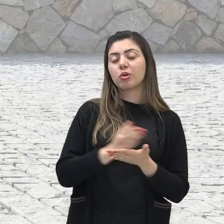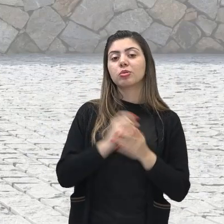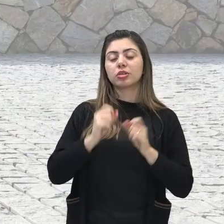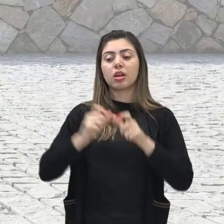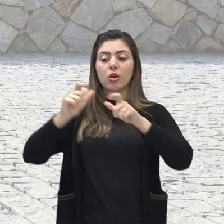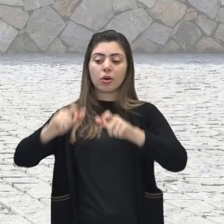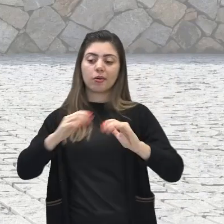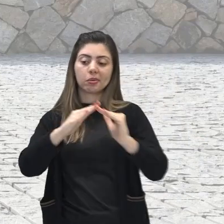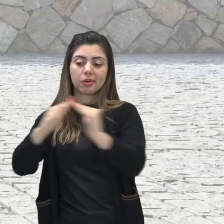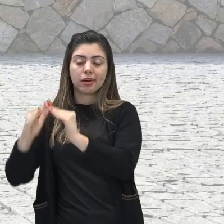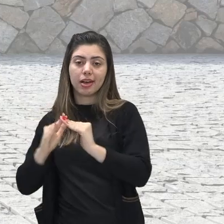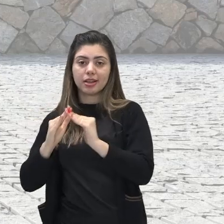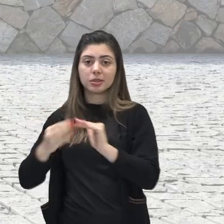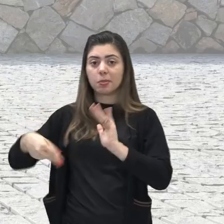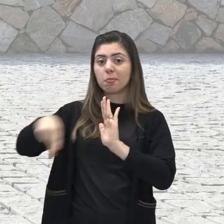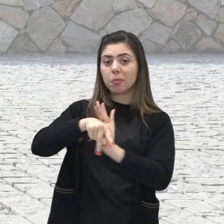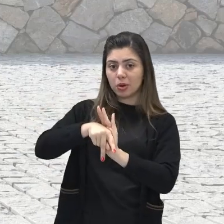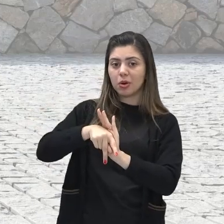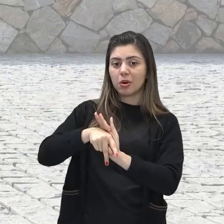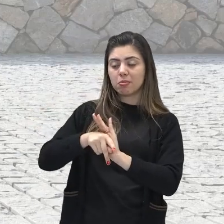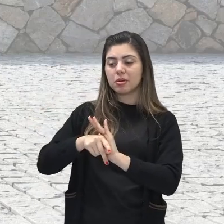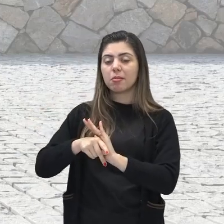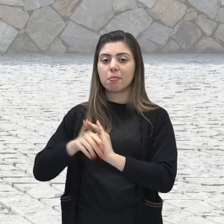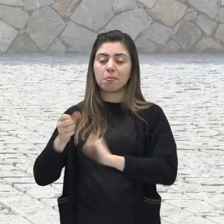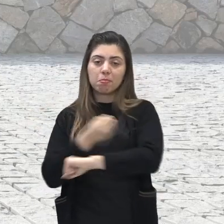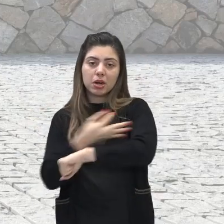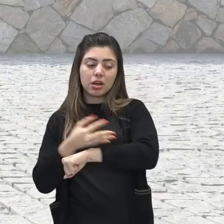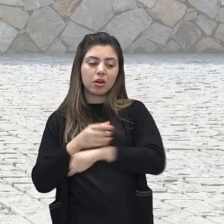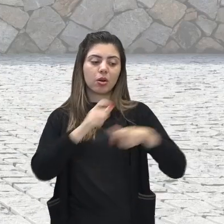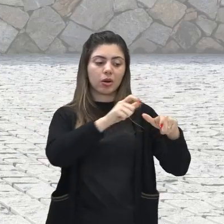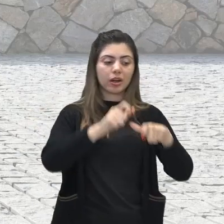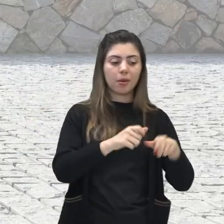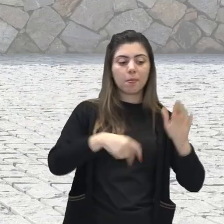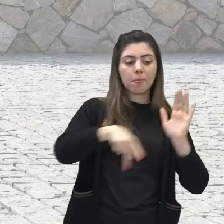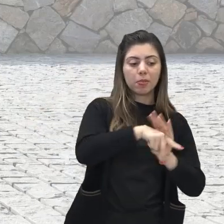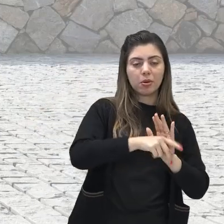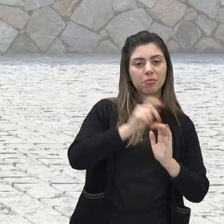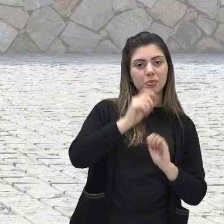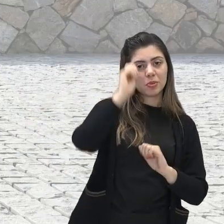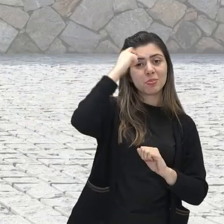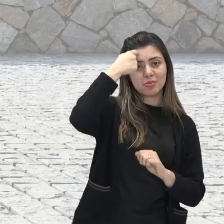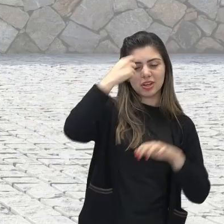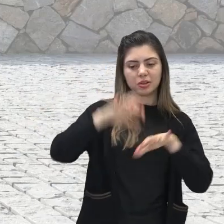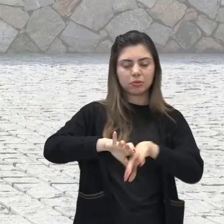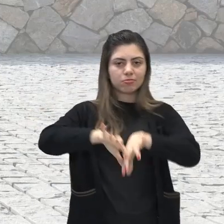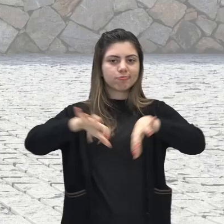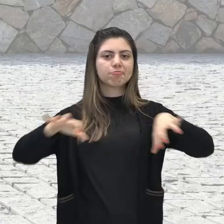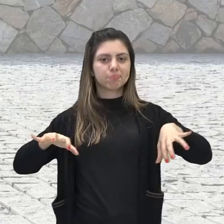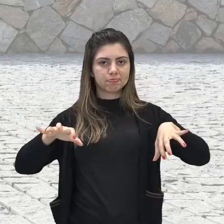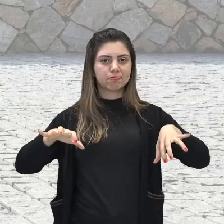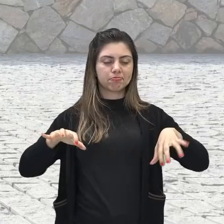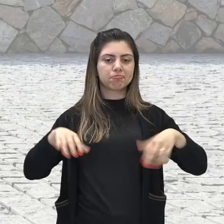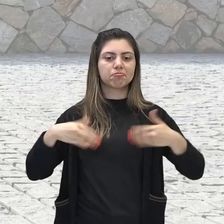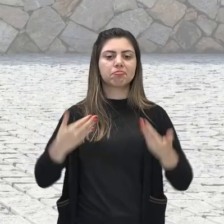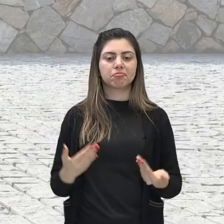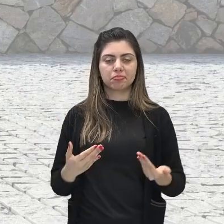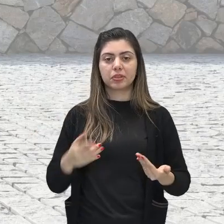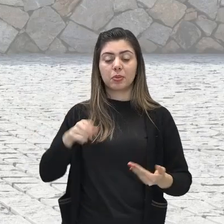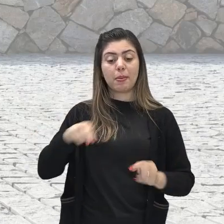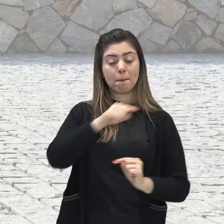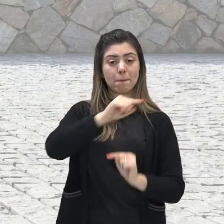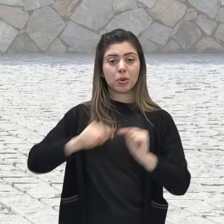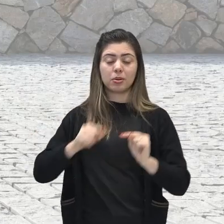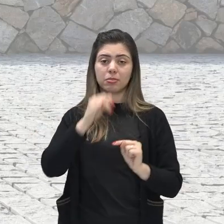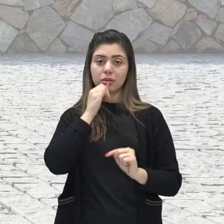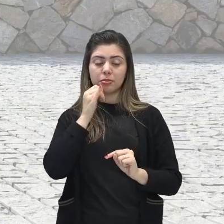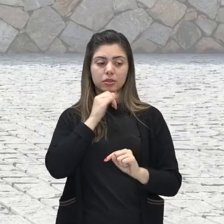residenciais específicas para os negros habitarem isolados, separados dos brancos. Era expressamente